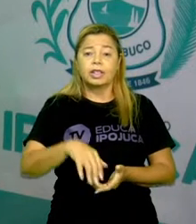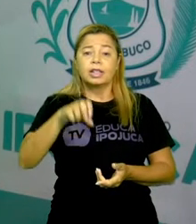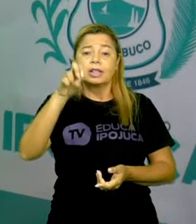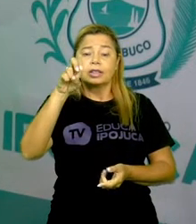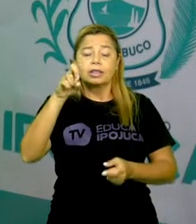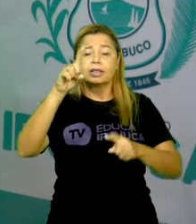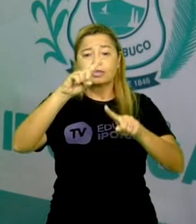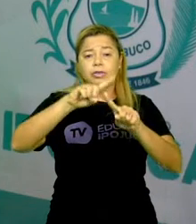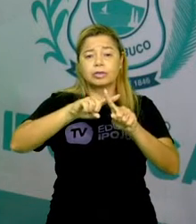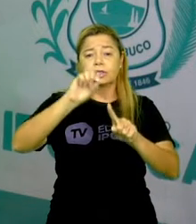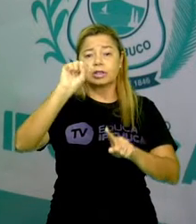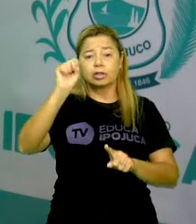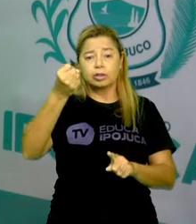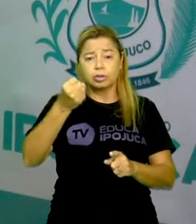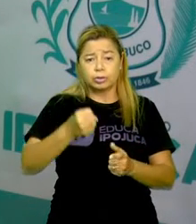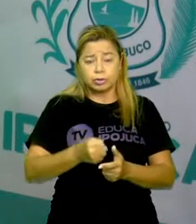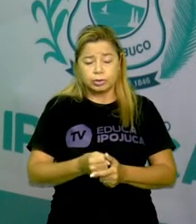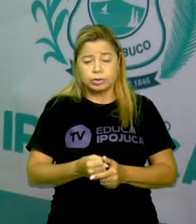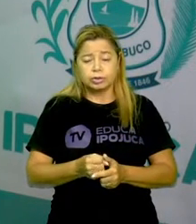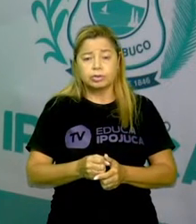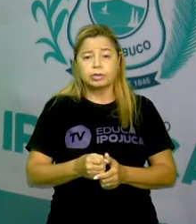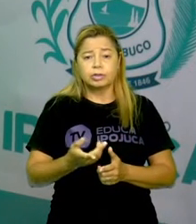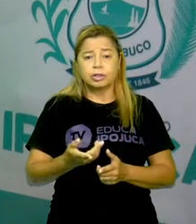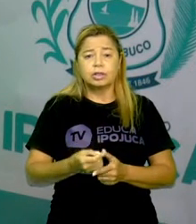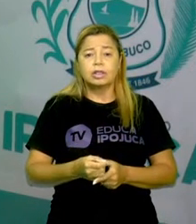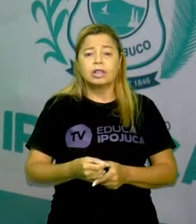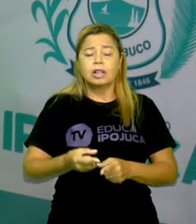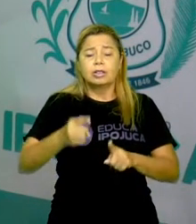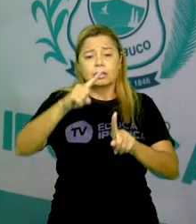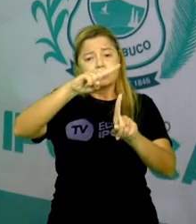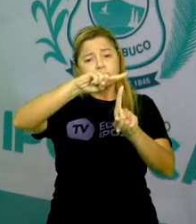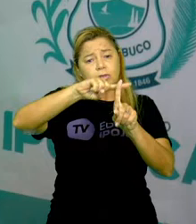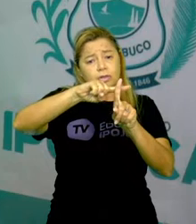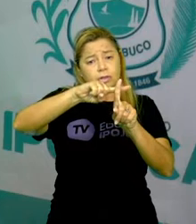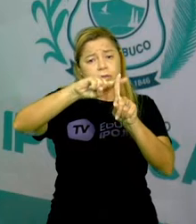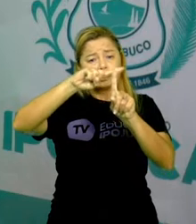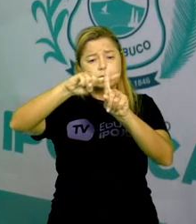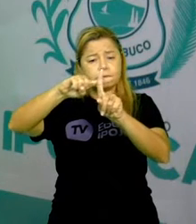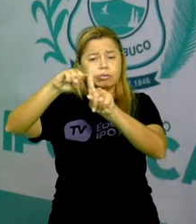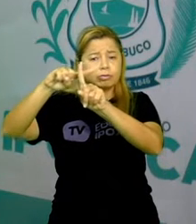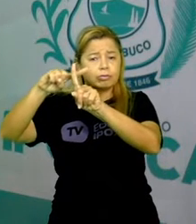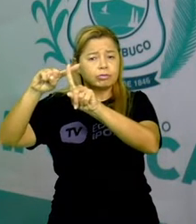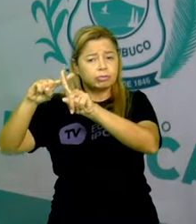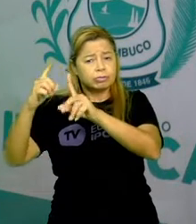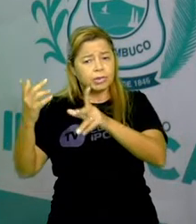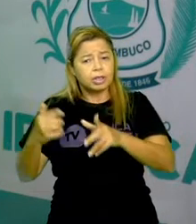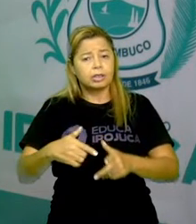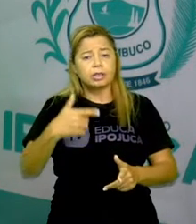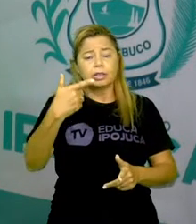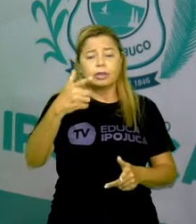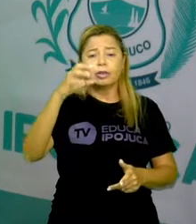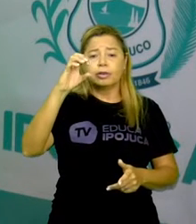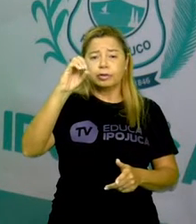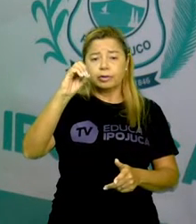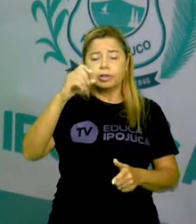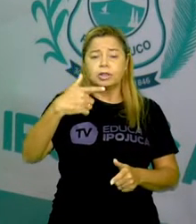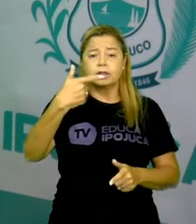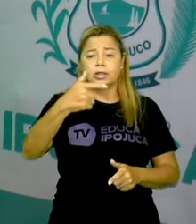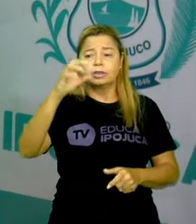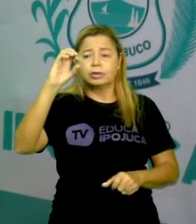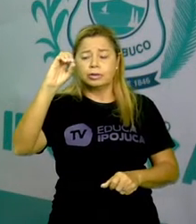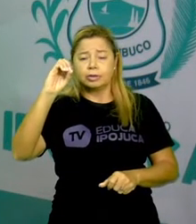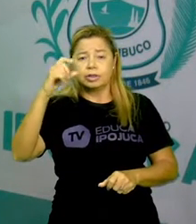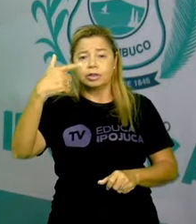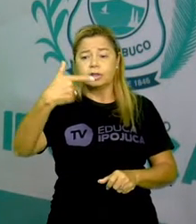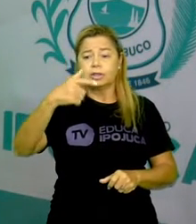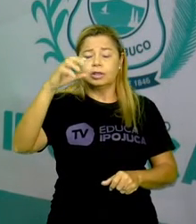8 significa novamente somar com ele mesmo. Então, 20 mais 20 vai dar 40.